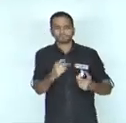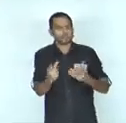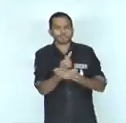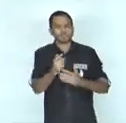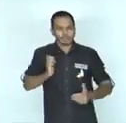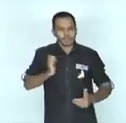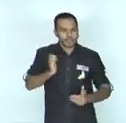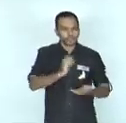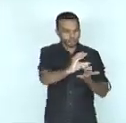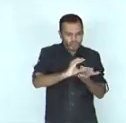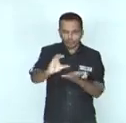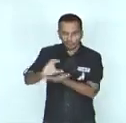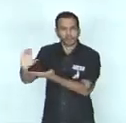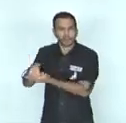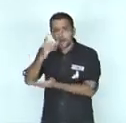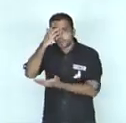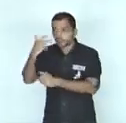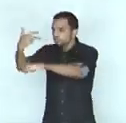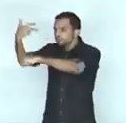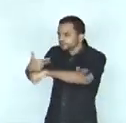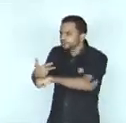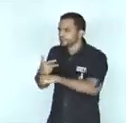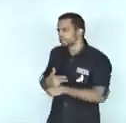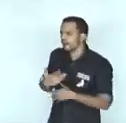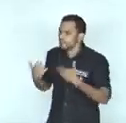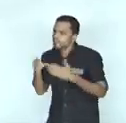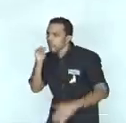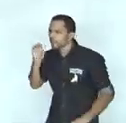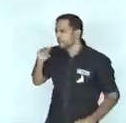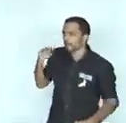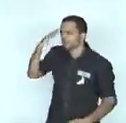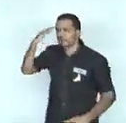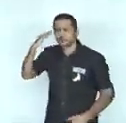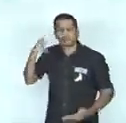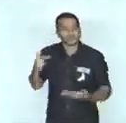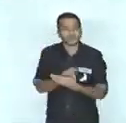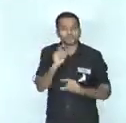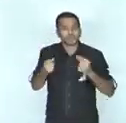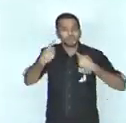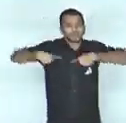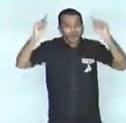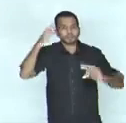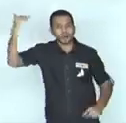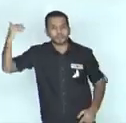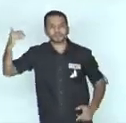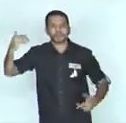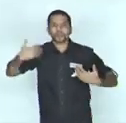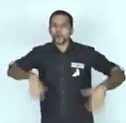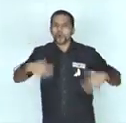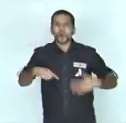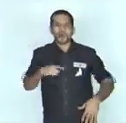depois ele fez um vídeo esse vídeo viralizou o cara hoje apareceram tá rico uma necessidade